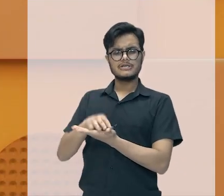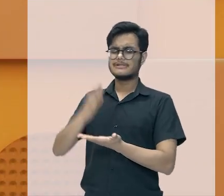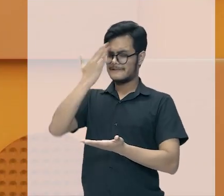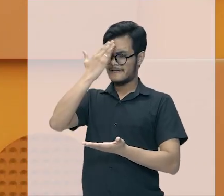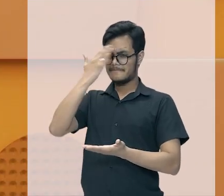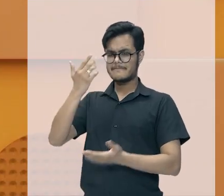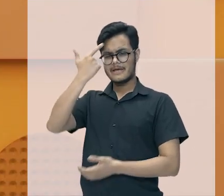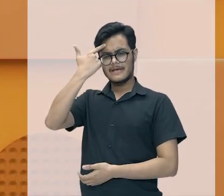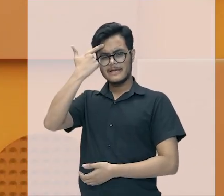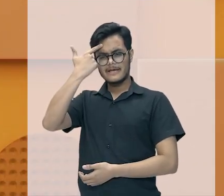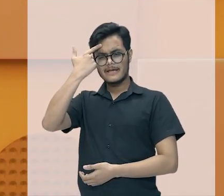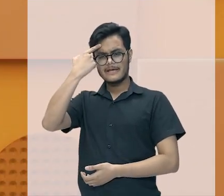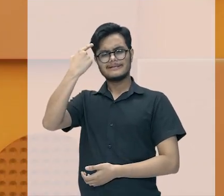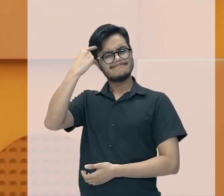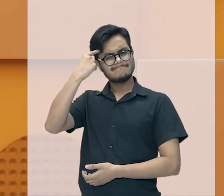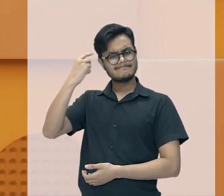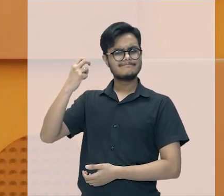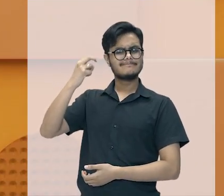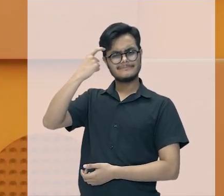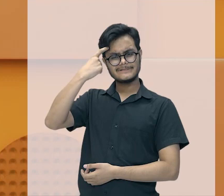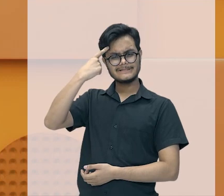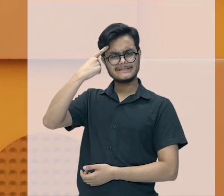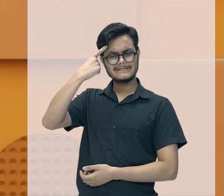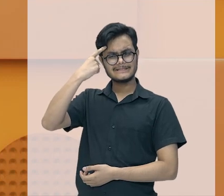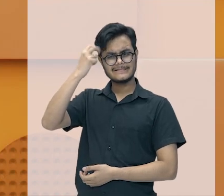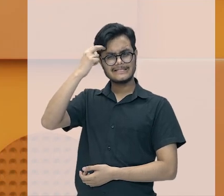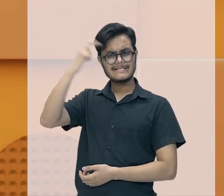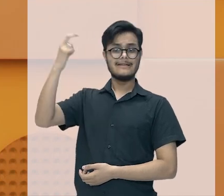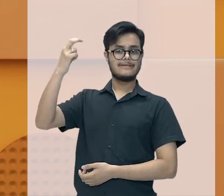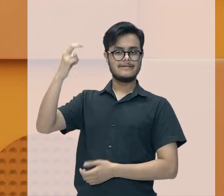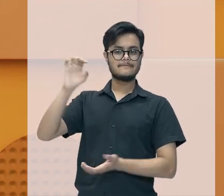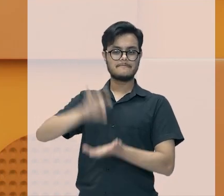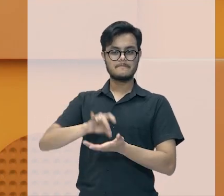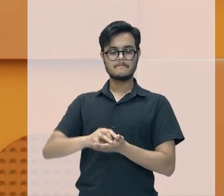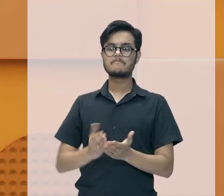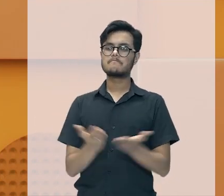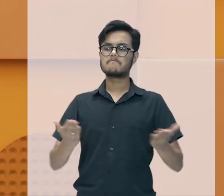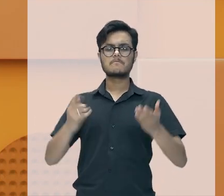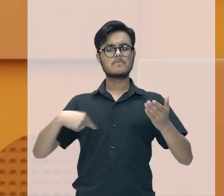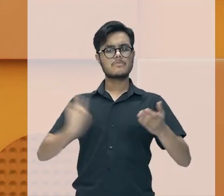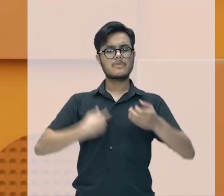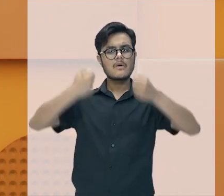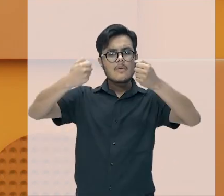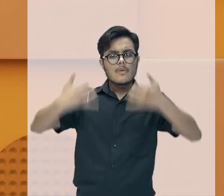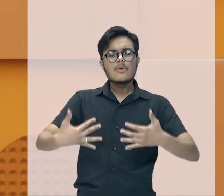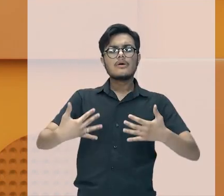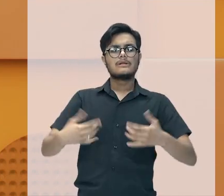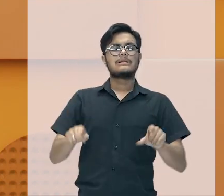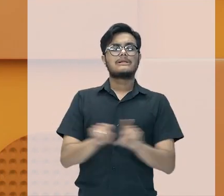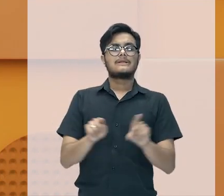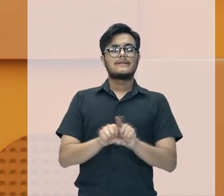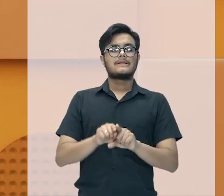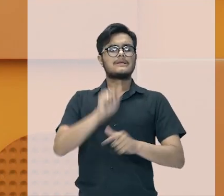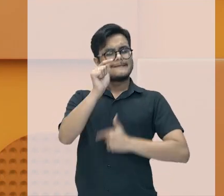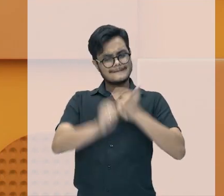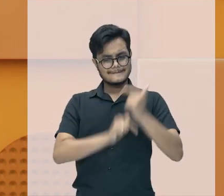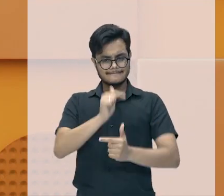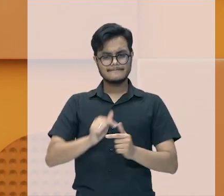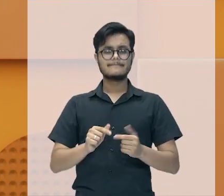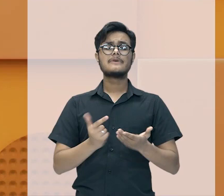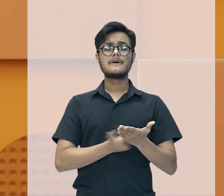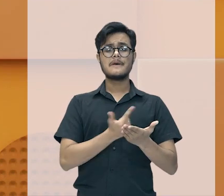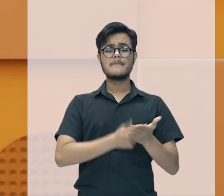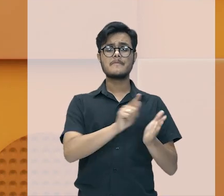eles que são os donos do saber nesse período, tá? Então, quando a gente fala, né, sobre essa parte do trabalho, lá na Bíblia